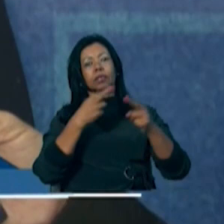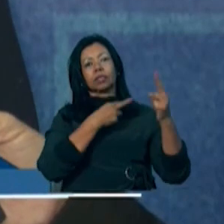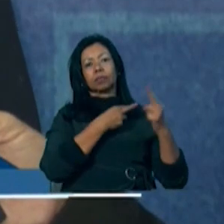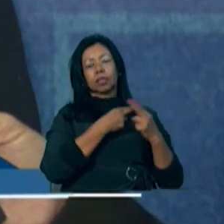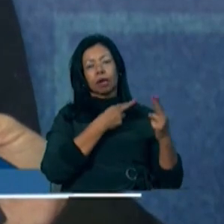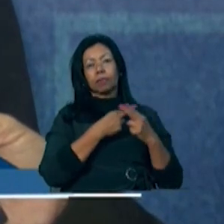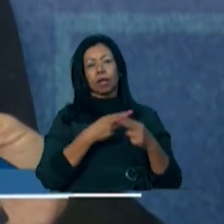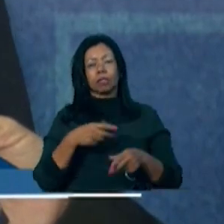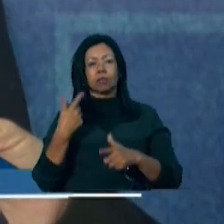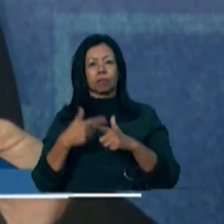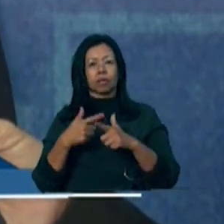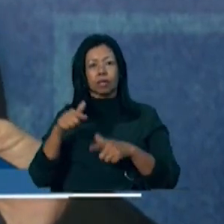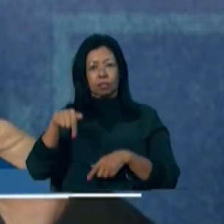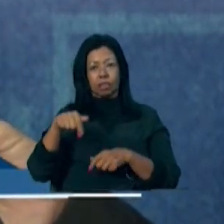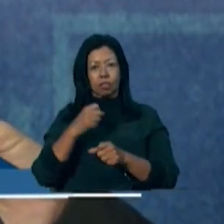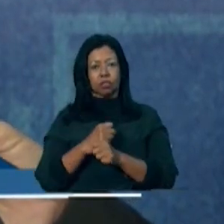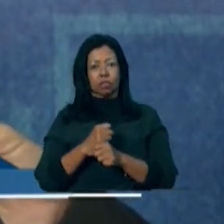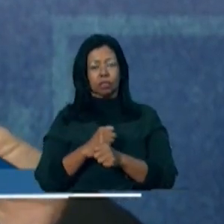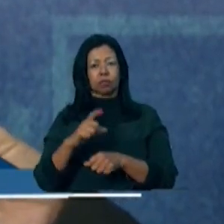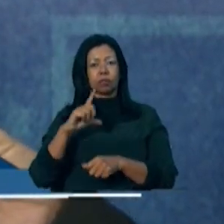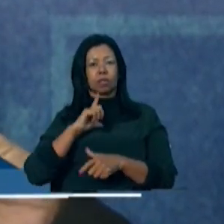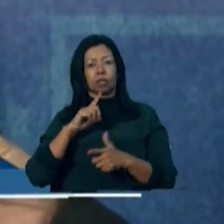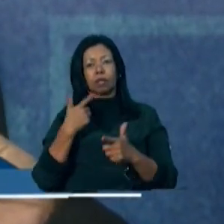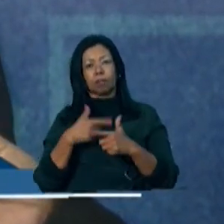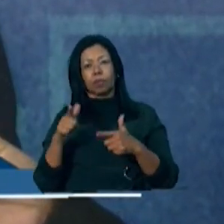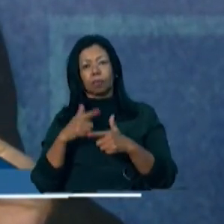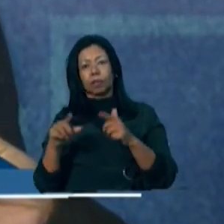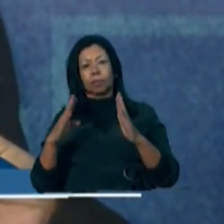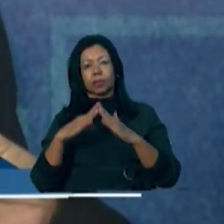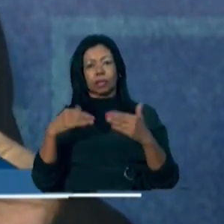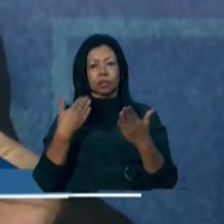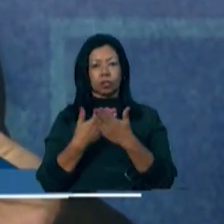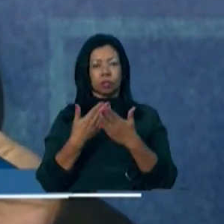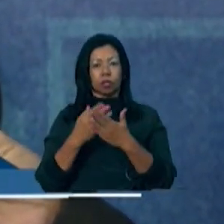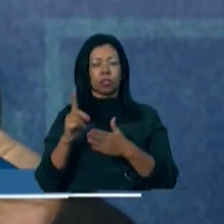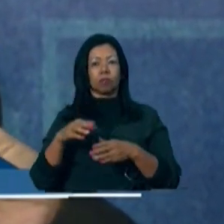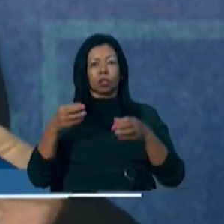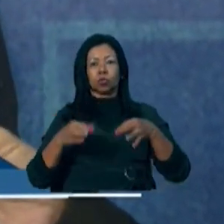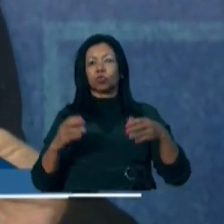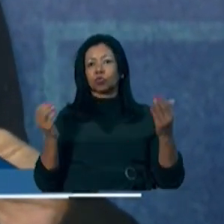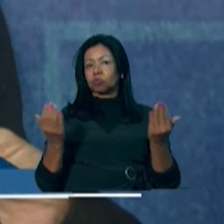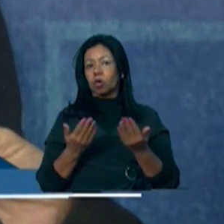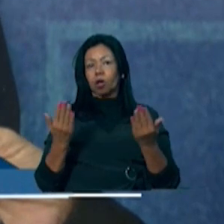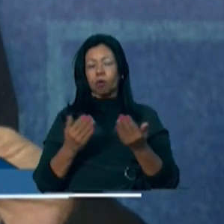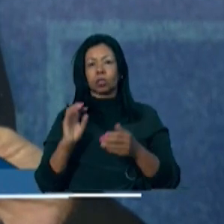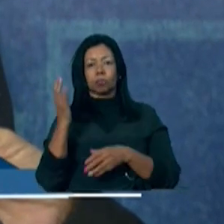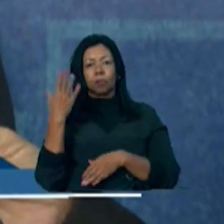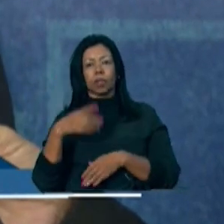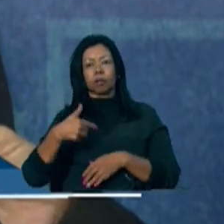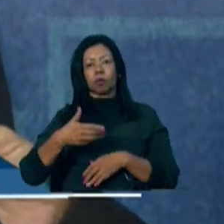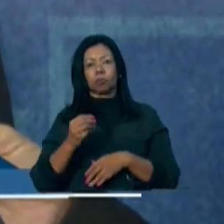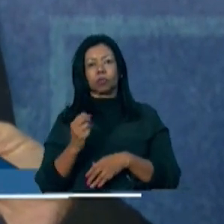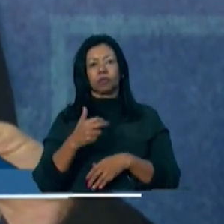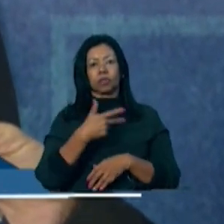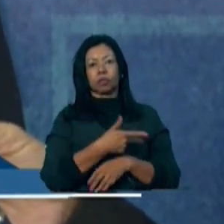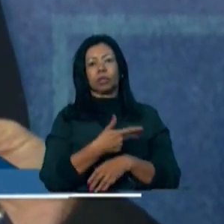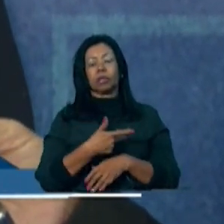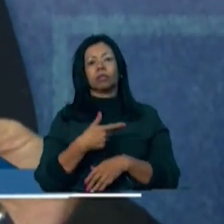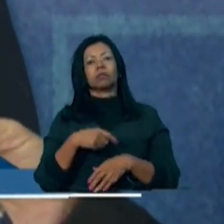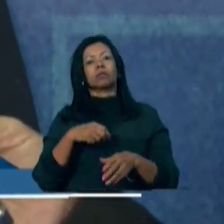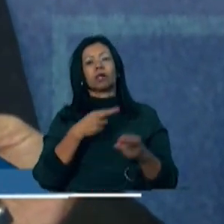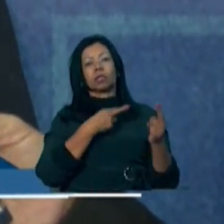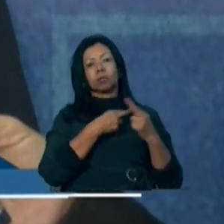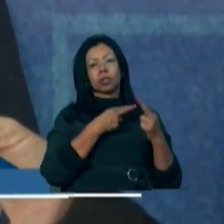uma vez que há sete anos com problemas as escolas e não é justo somente nesse momento em 2023 passar essa